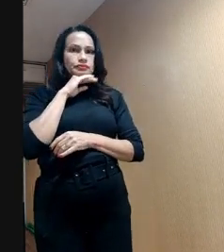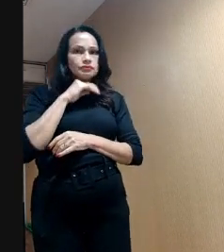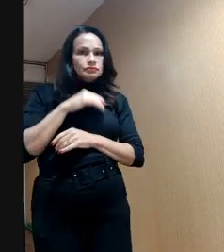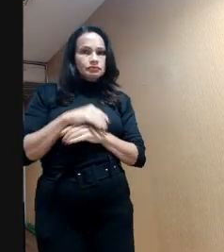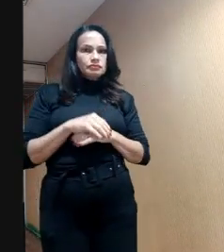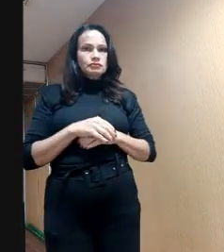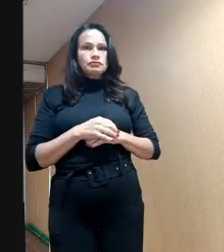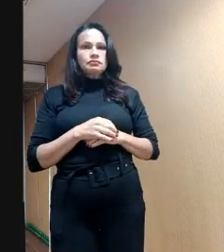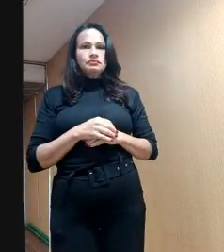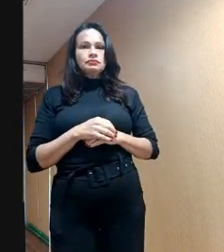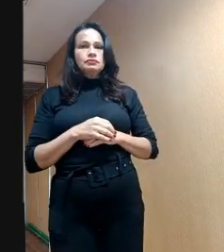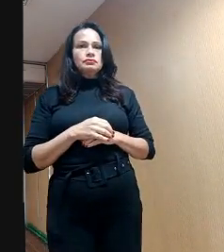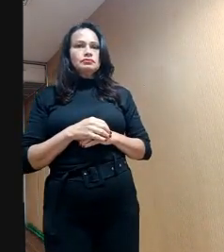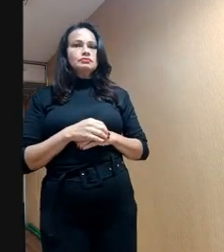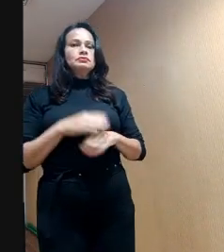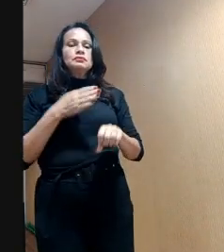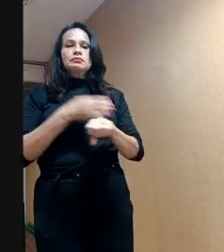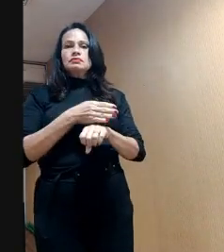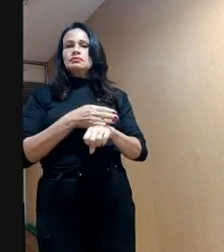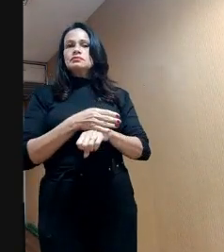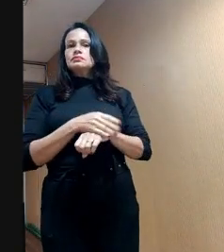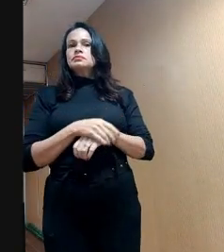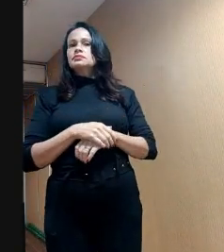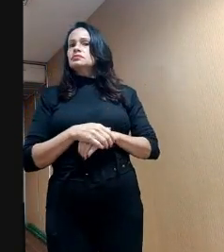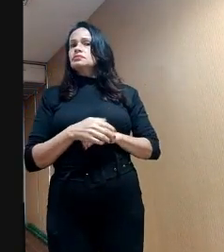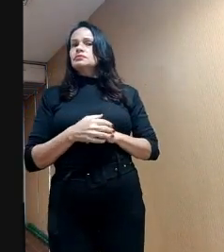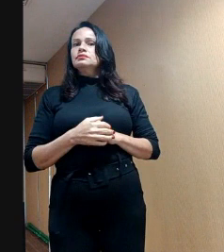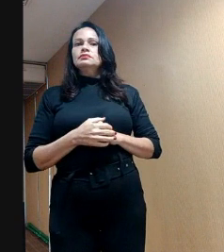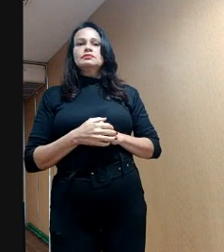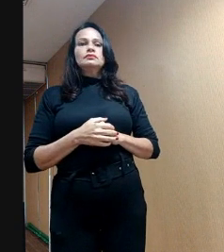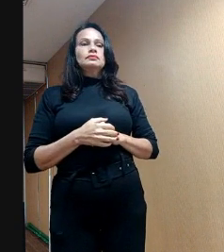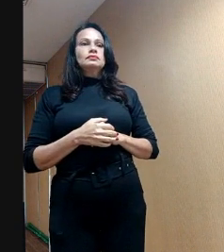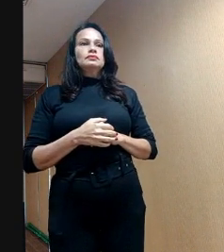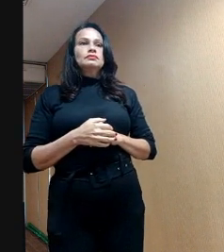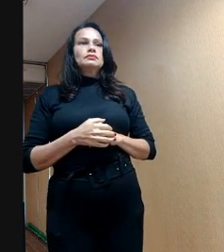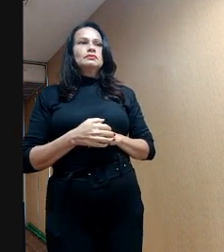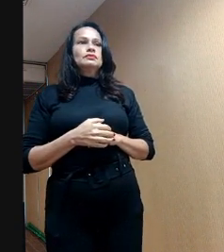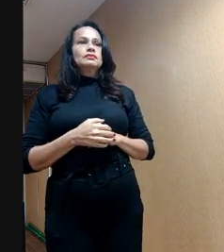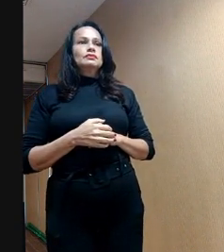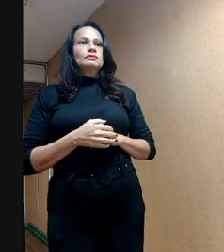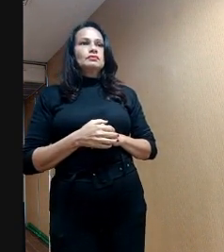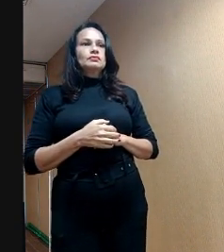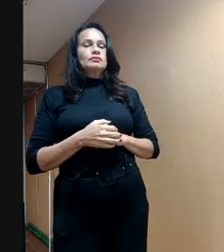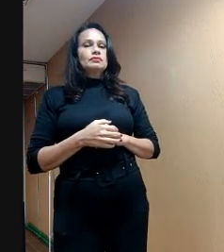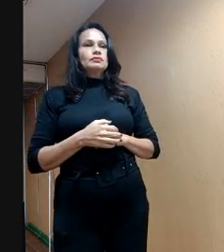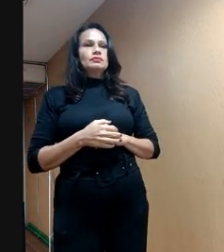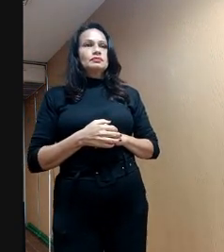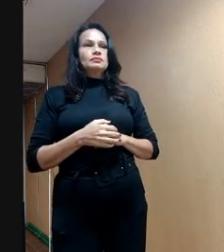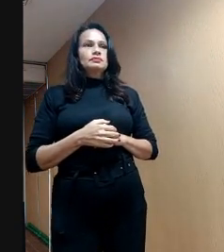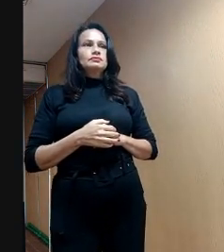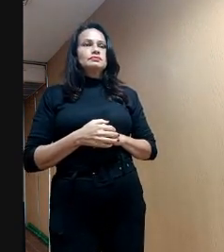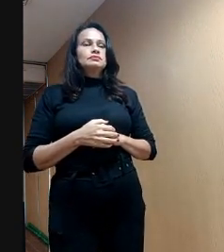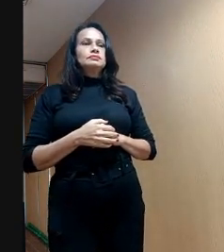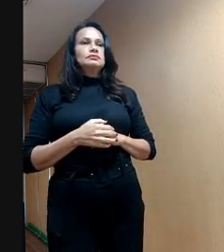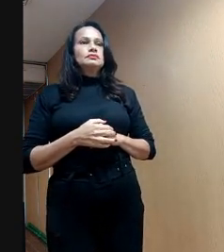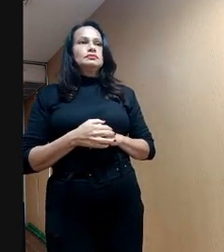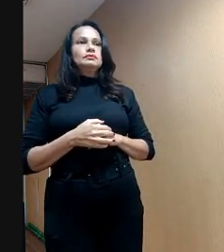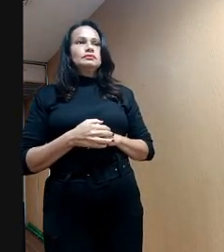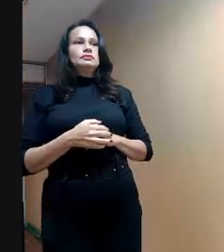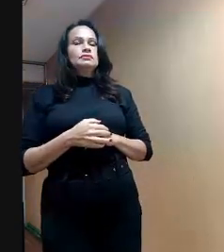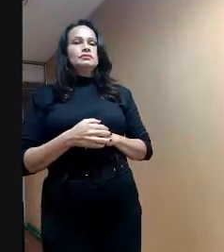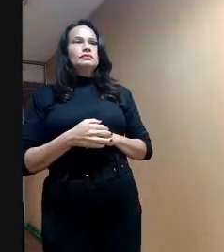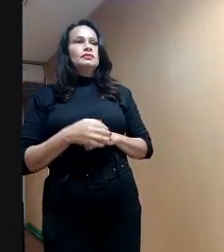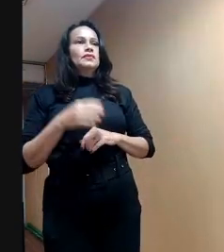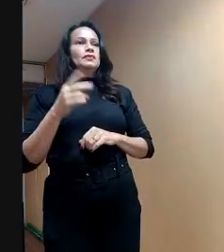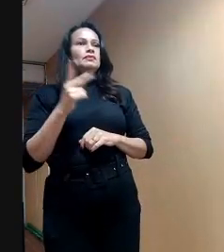Campus, satisfação com estar com você mais uma vez, a diretora de ensino do Campus Pesqueira, a pedagoga